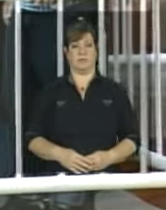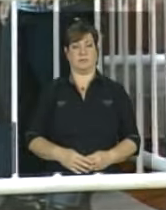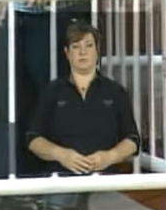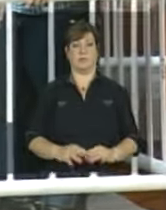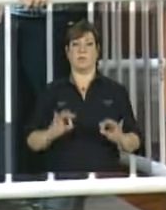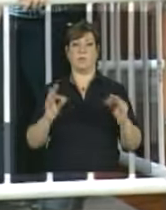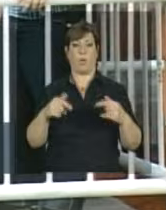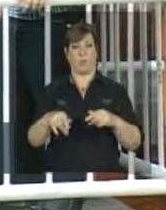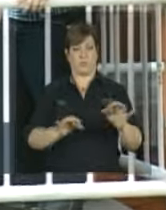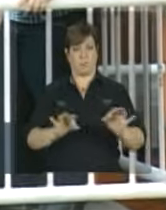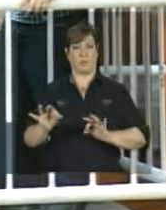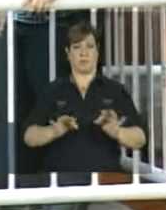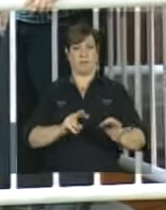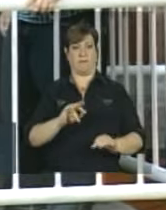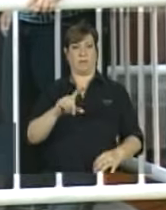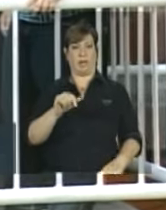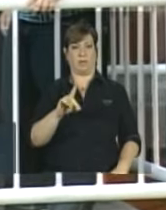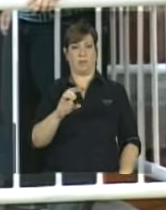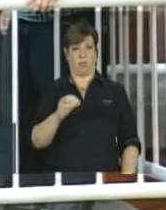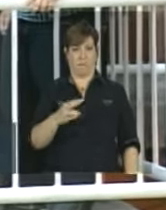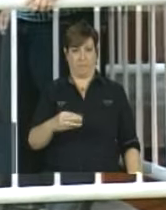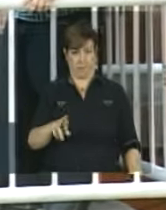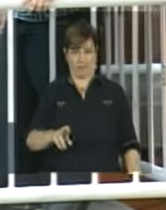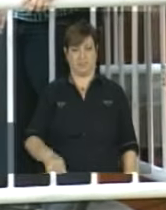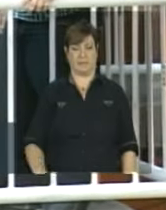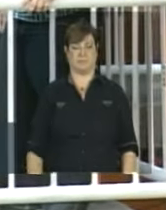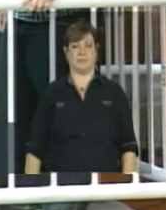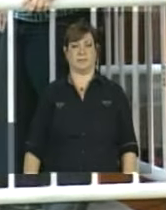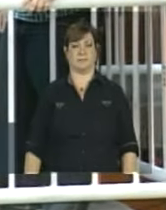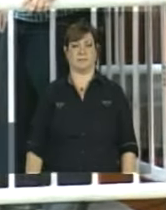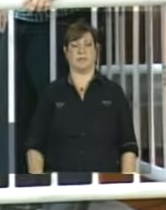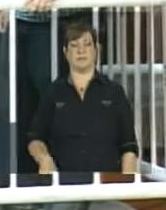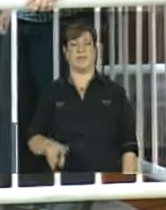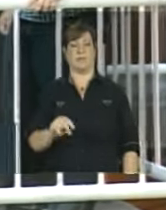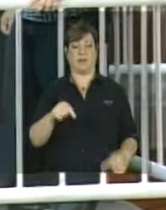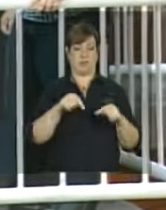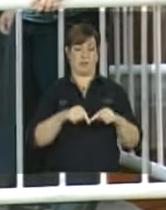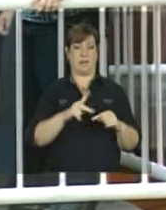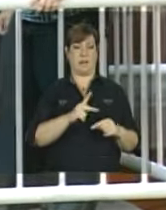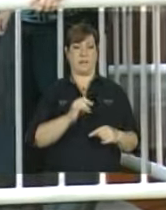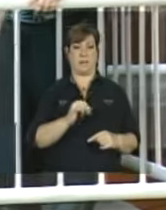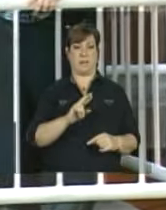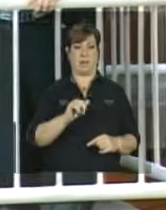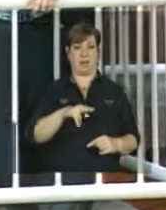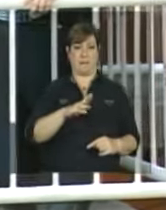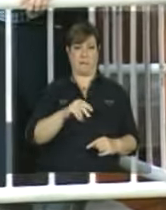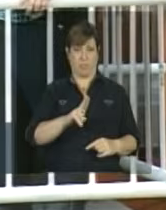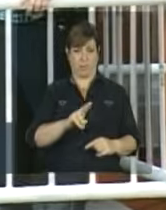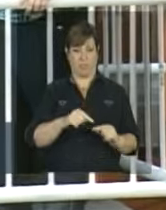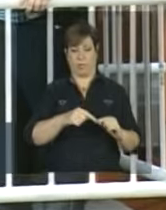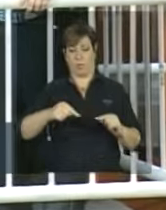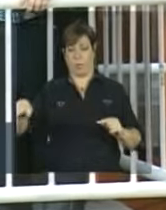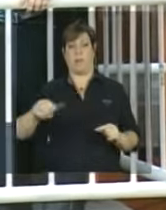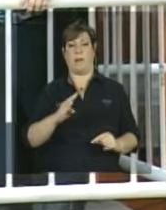de todo o projeto Vila do Mar, que vai do Pirambu à Barra do